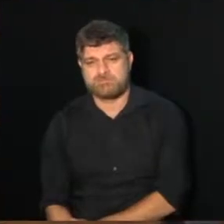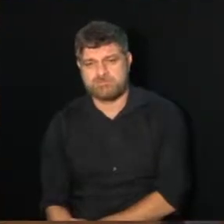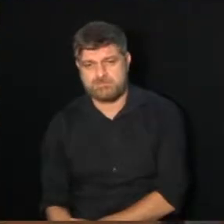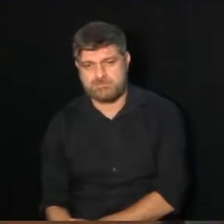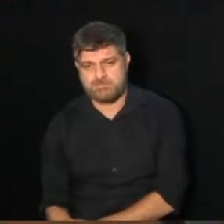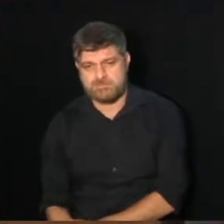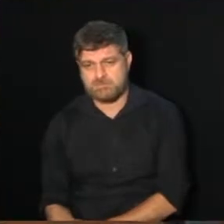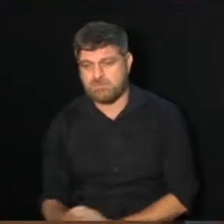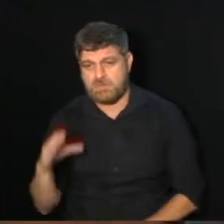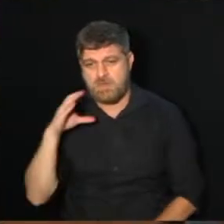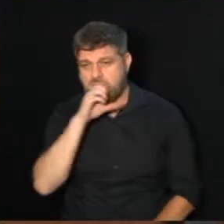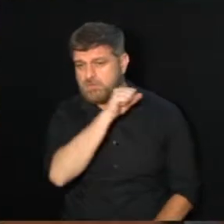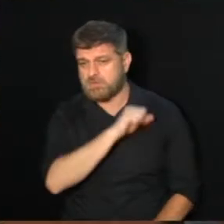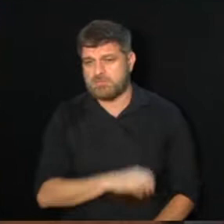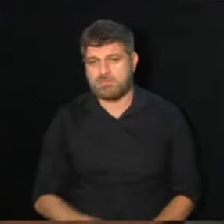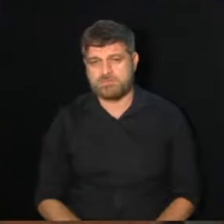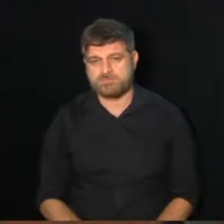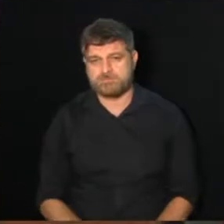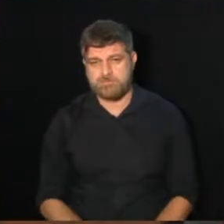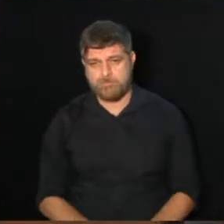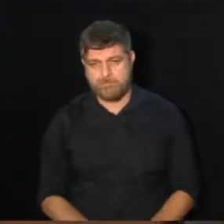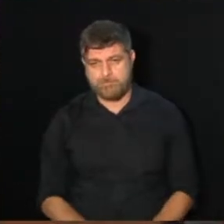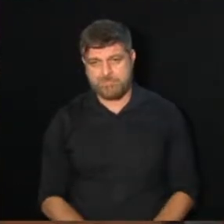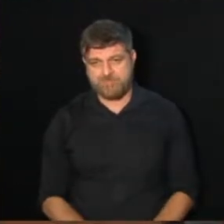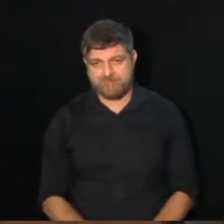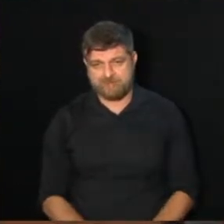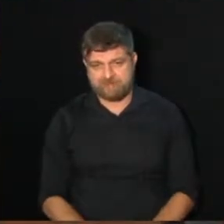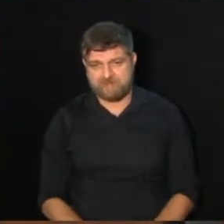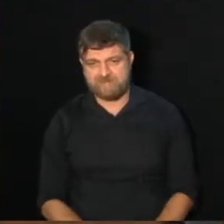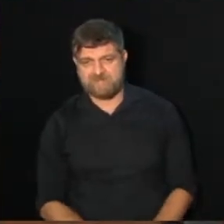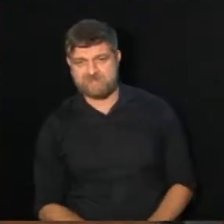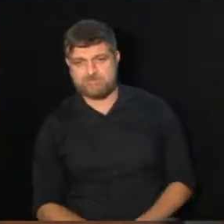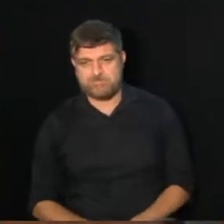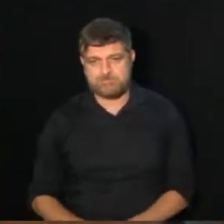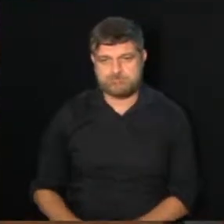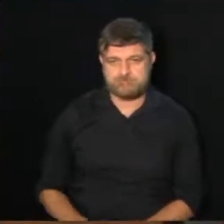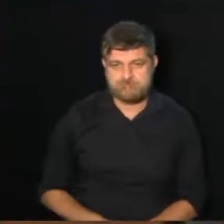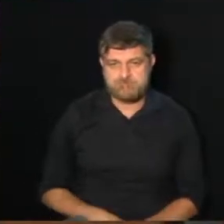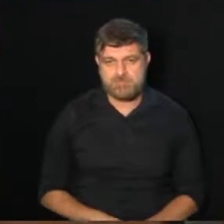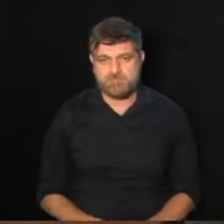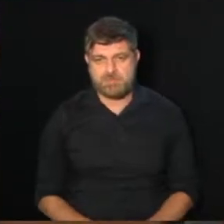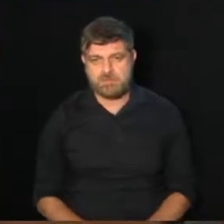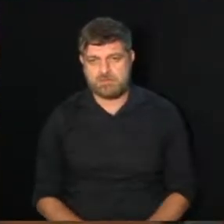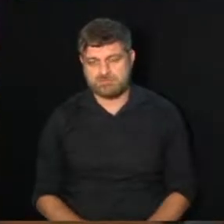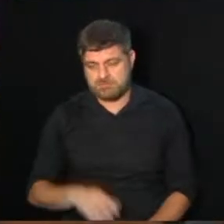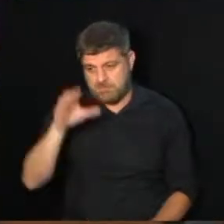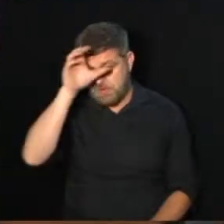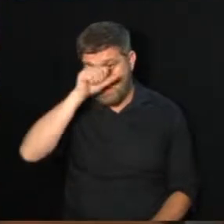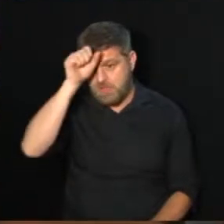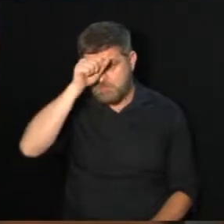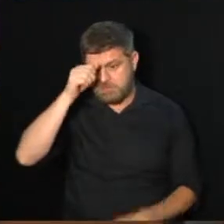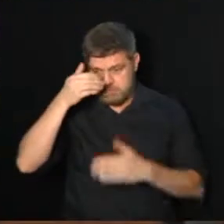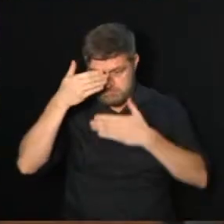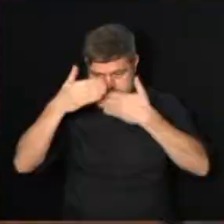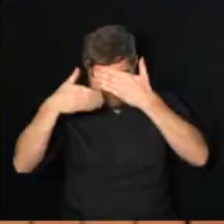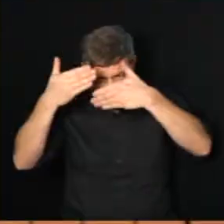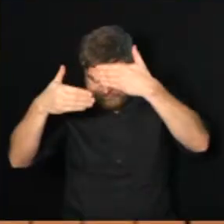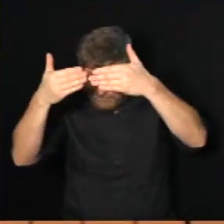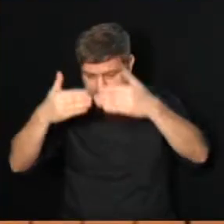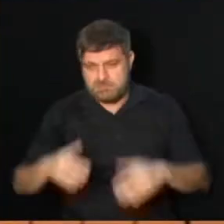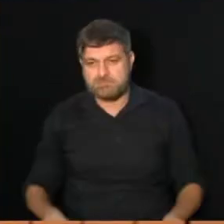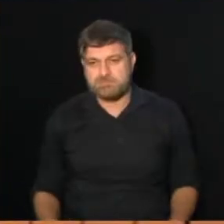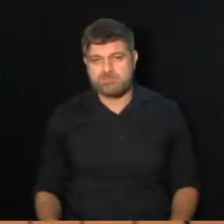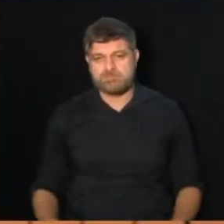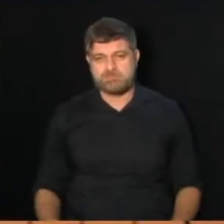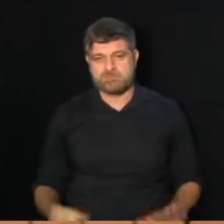Bem, rapidamente, pelo conjunto das falas aí, a gente aprende cada vez mais, né? Na